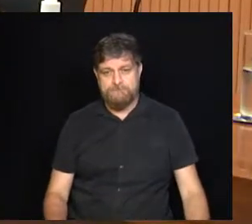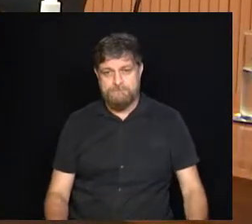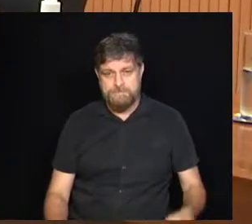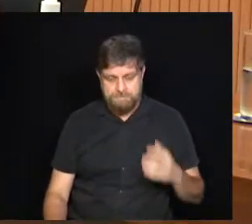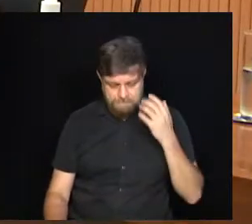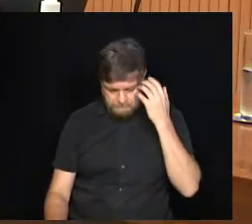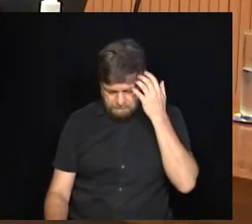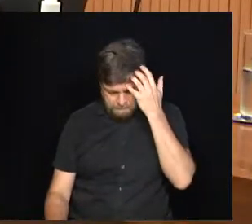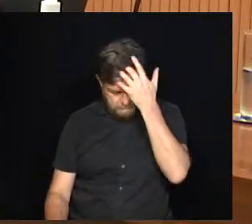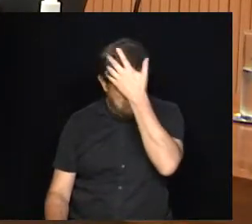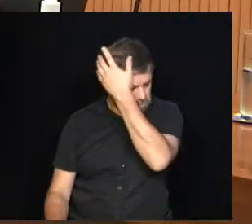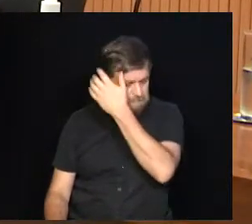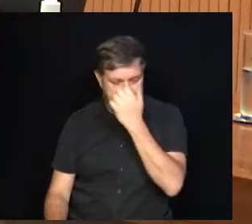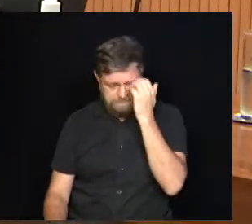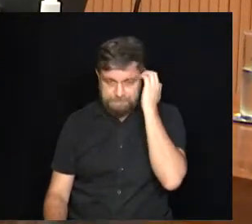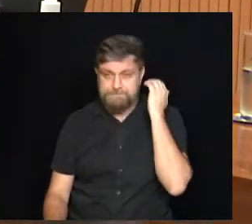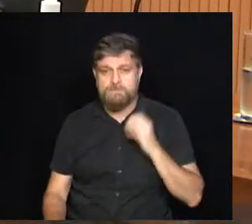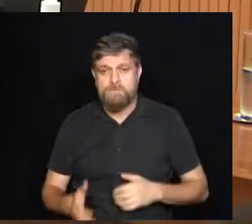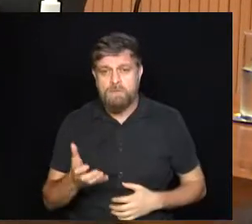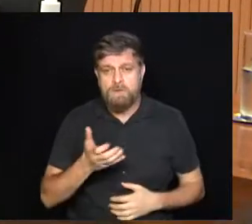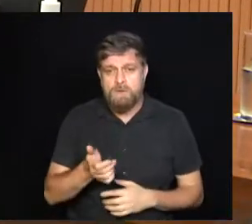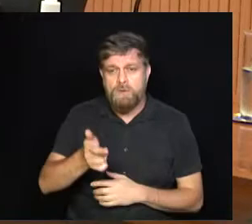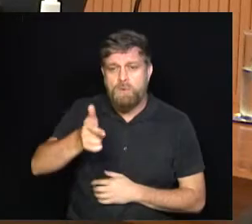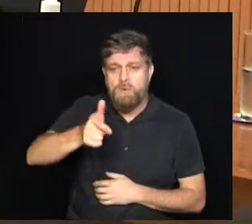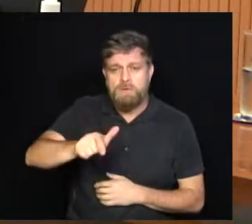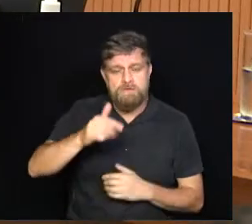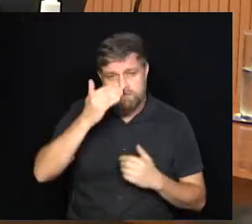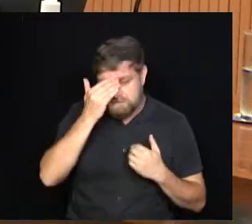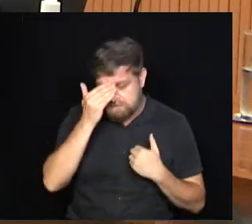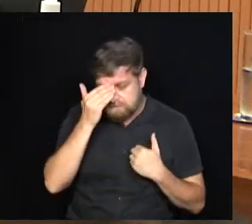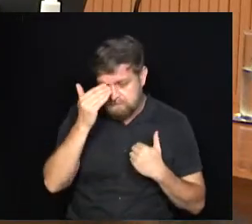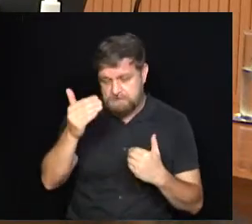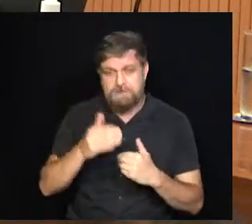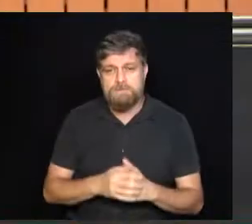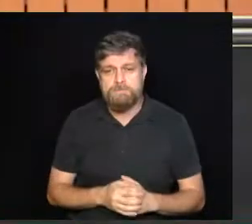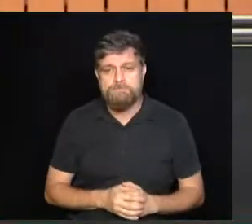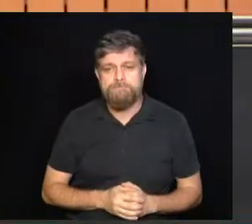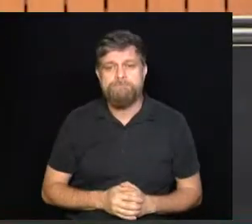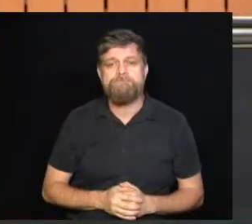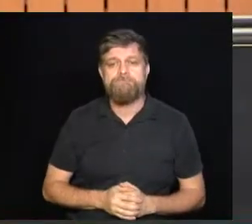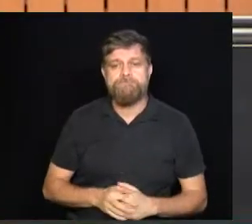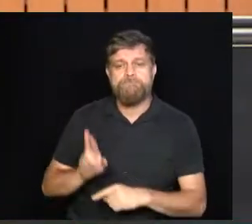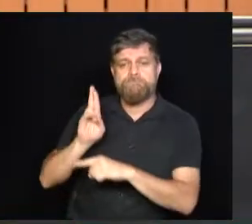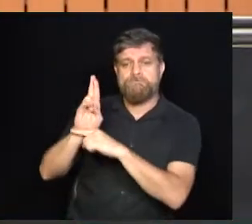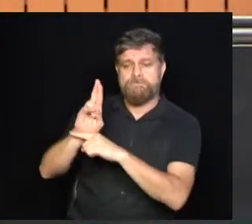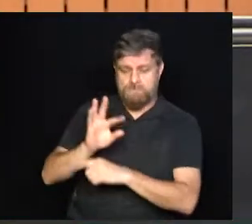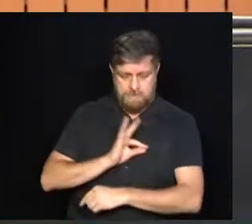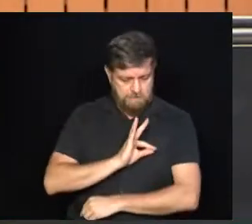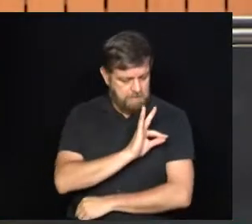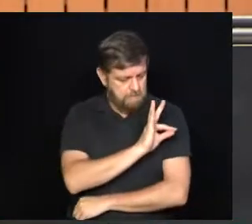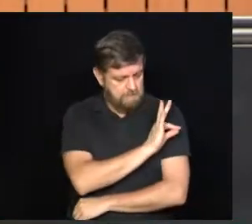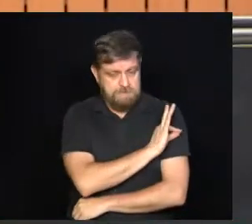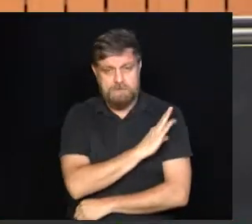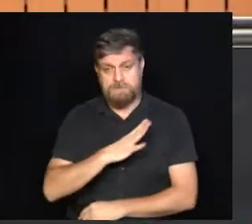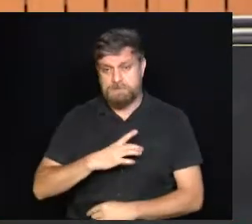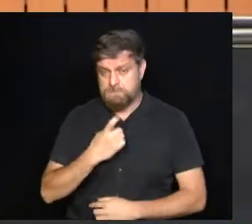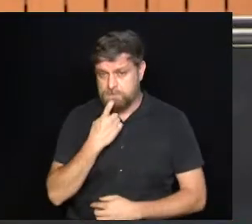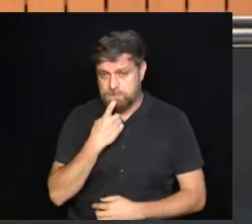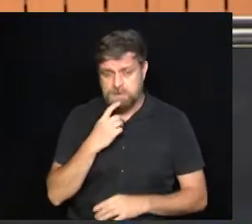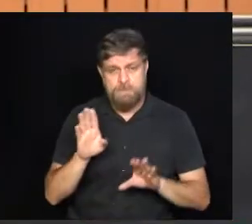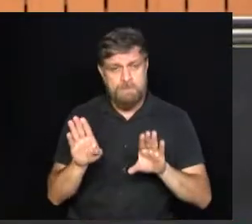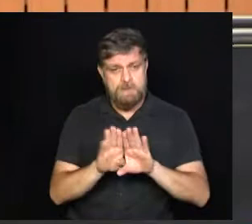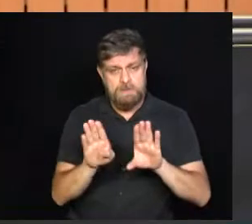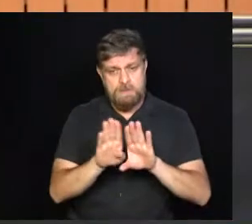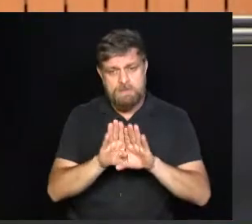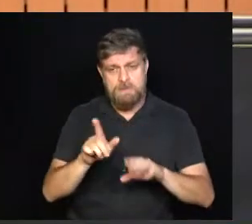Major, eu quero só novamente agradecer, não só em nome da Guarda Municipal de Campinas, mas também